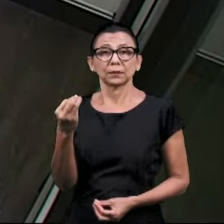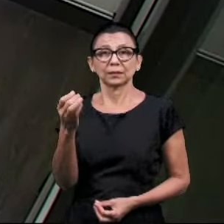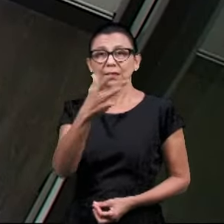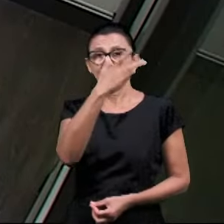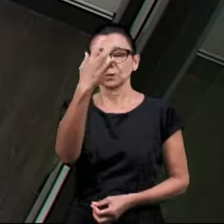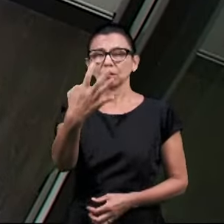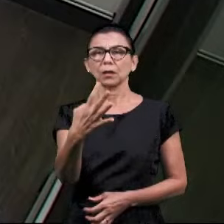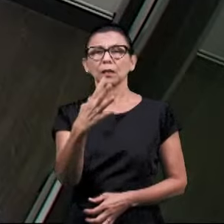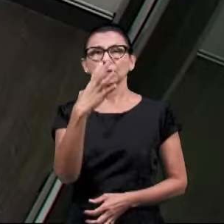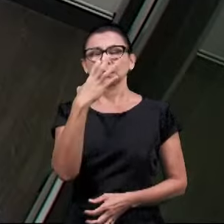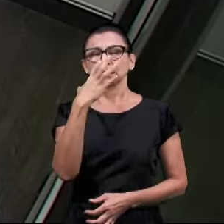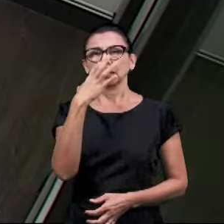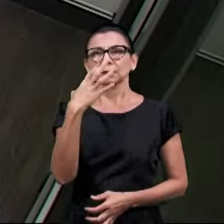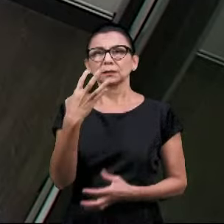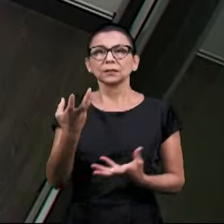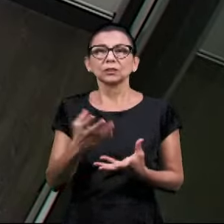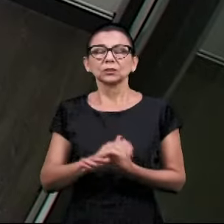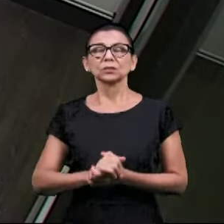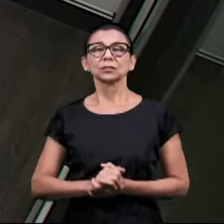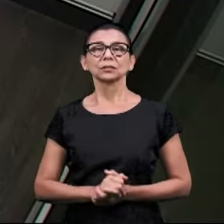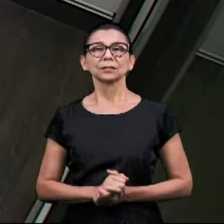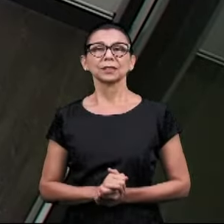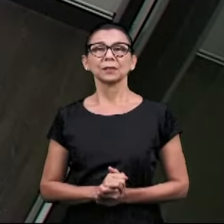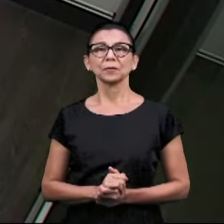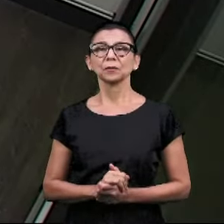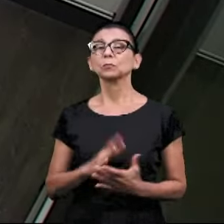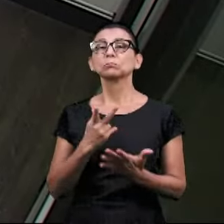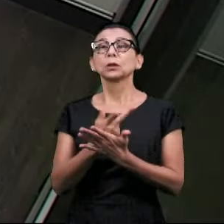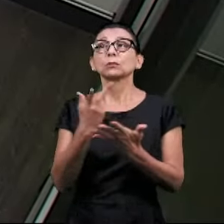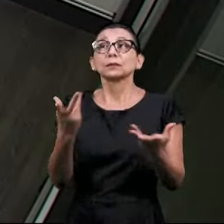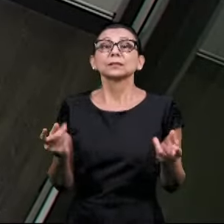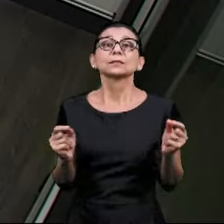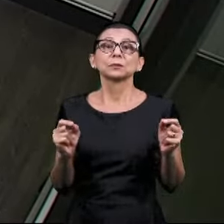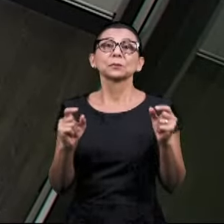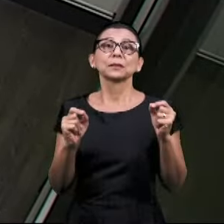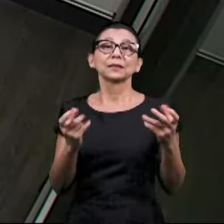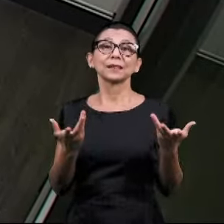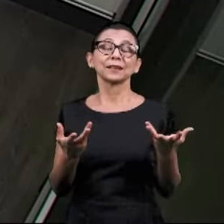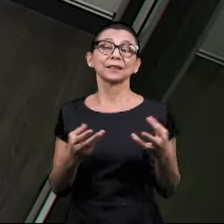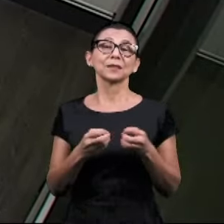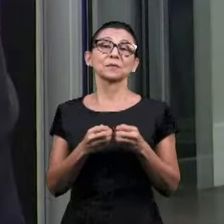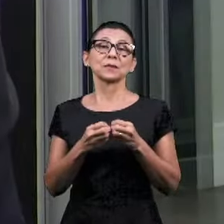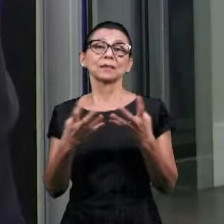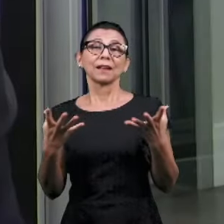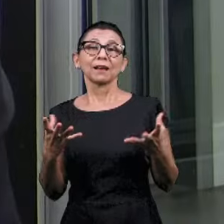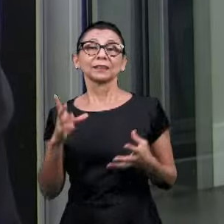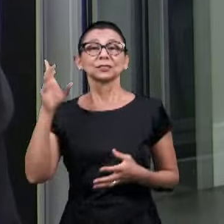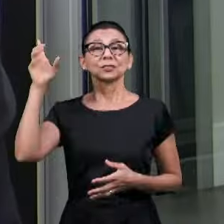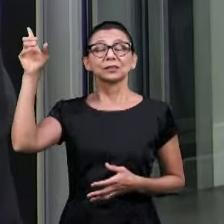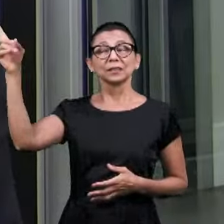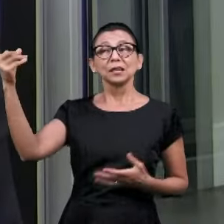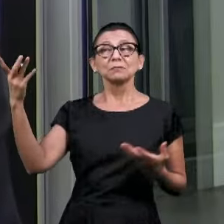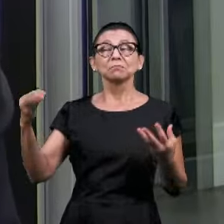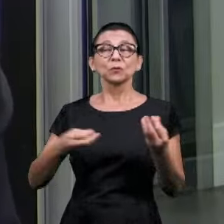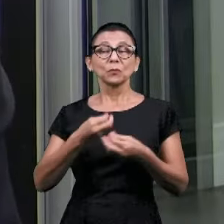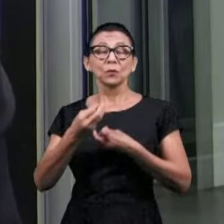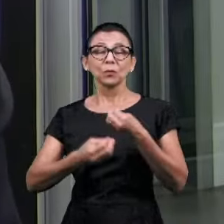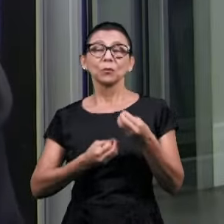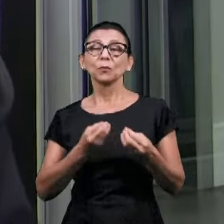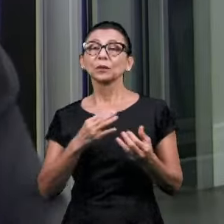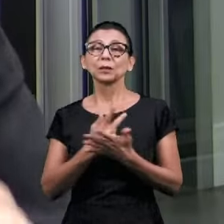sabe depois, quando vem as experiências, né? Exatamente. O milagre que o senhor operou. Então a mensagem é a mesma coisa, mas quando você recebe depois